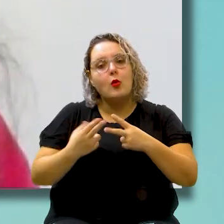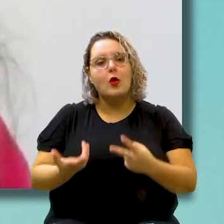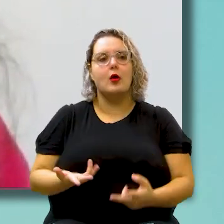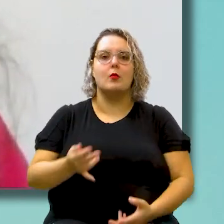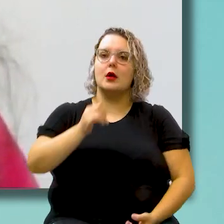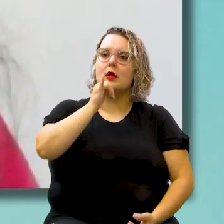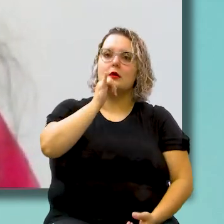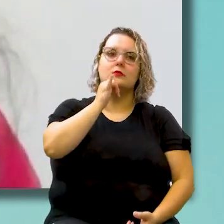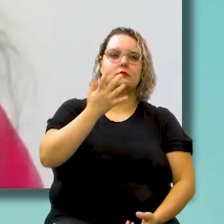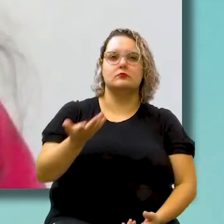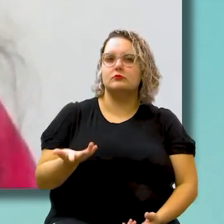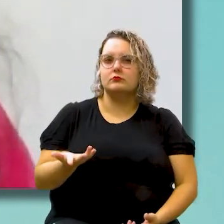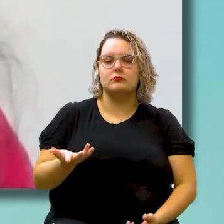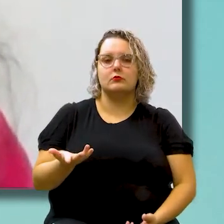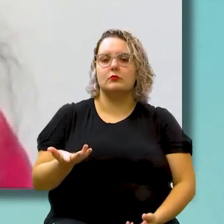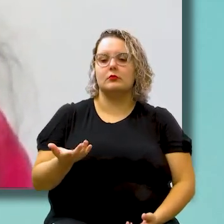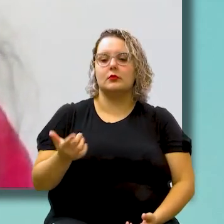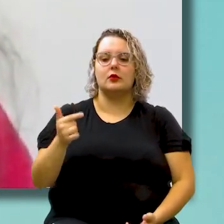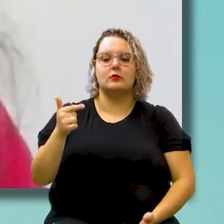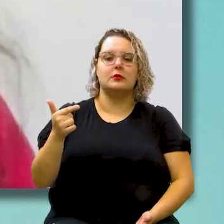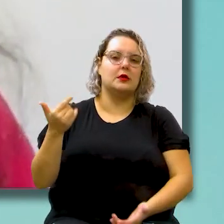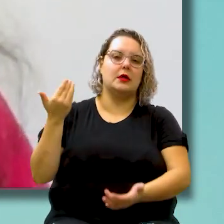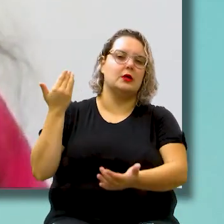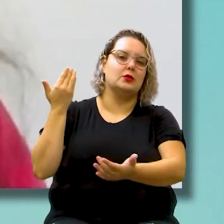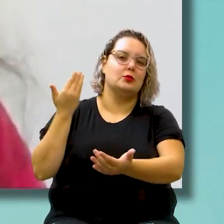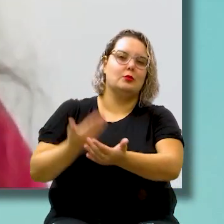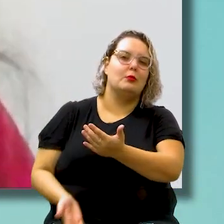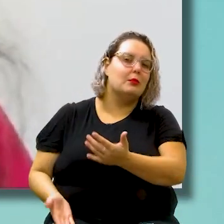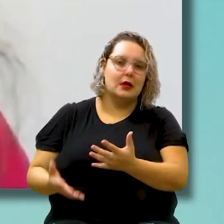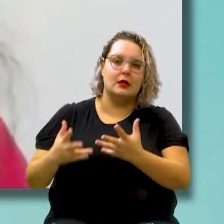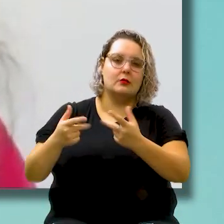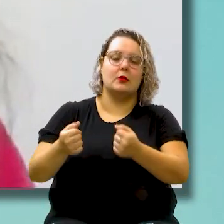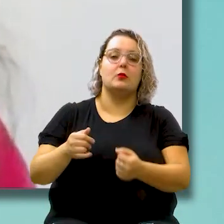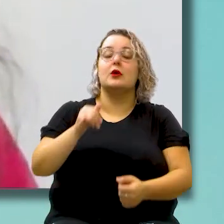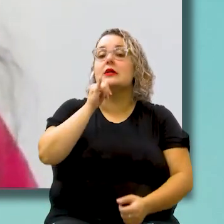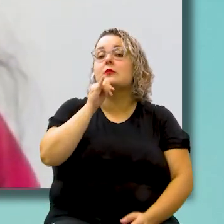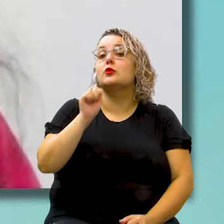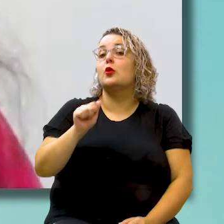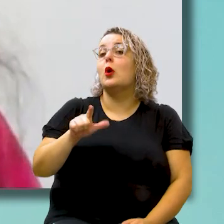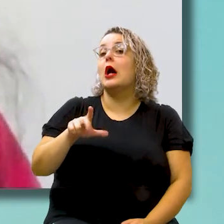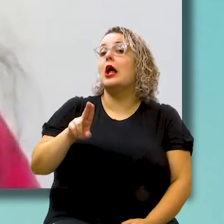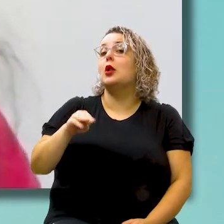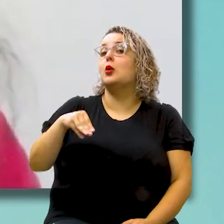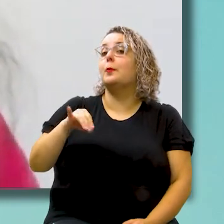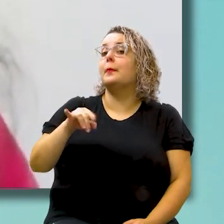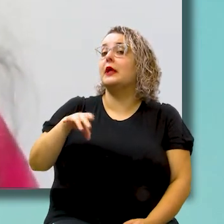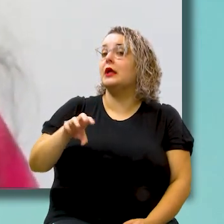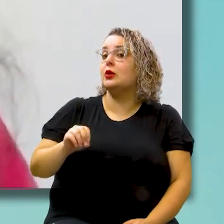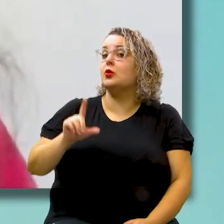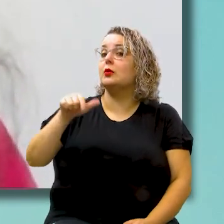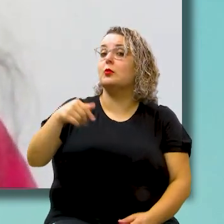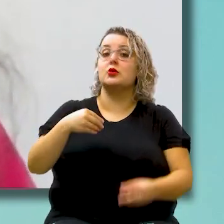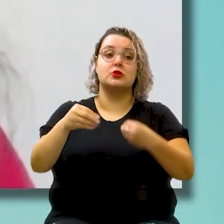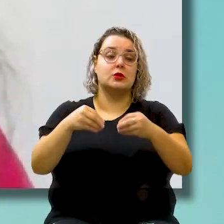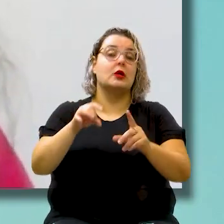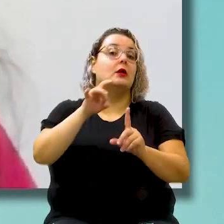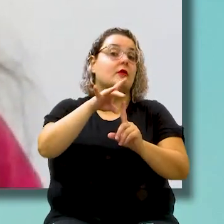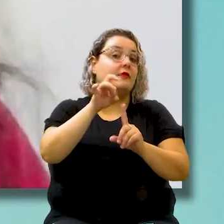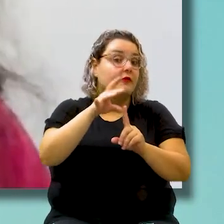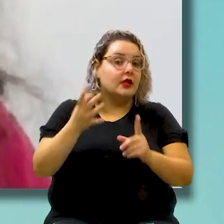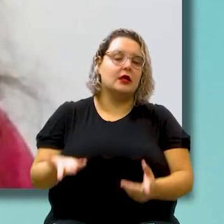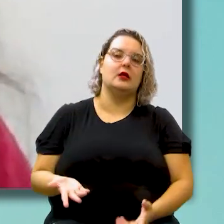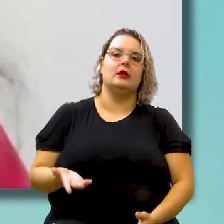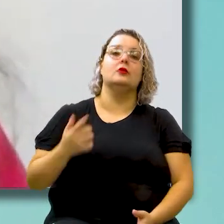como, por exemplo, o não quase não desperdício muito menor do que existia do alumínio, agora dos plásticos, depois também de